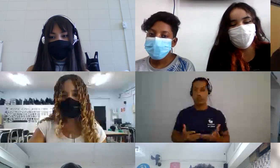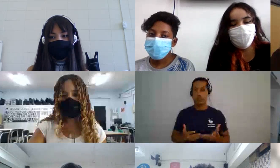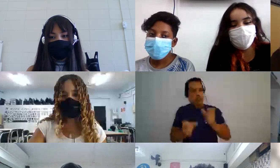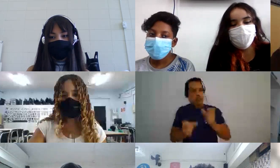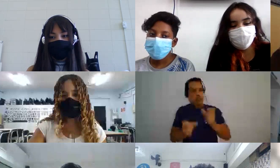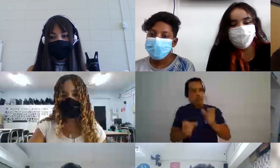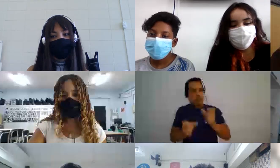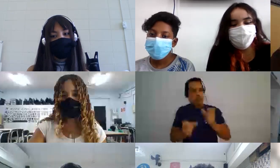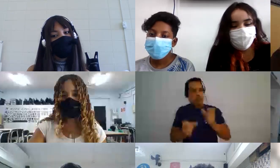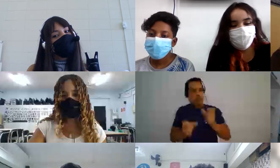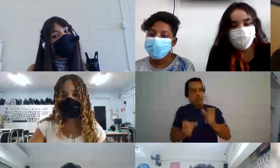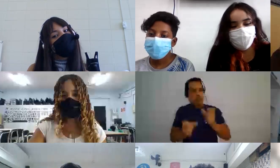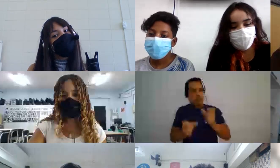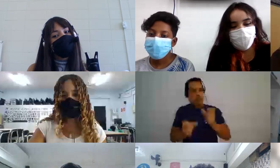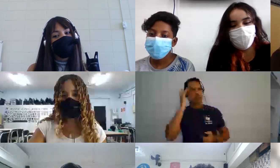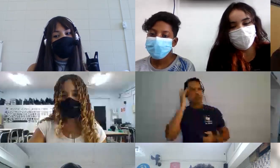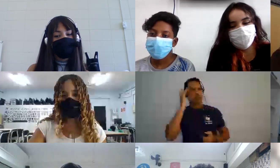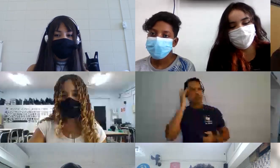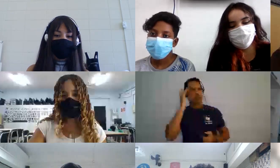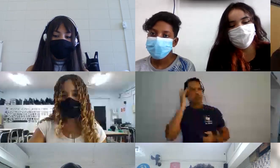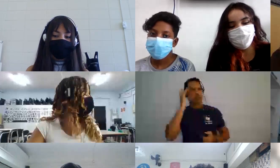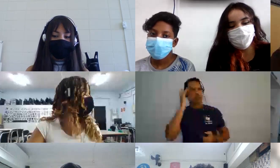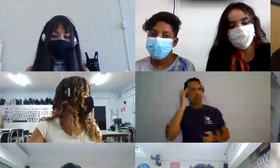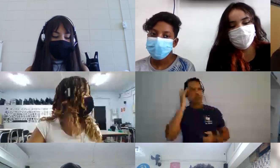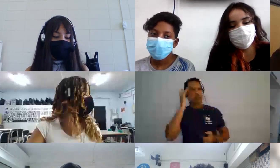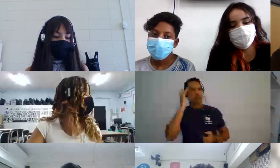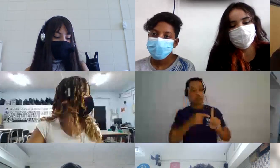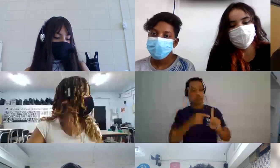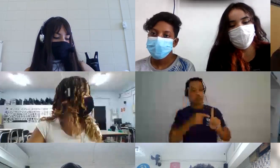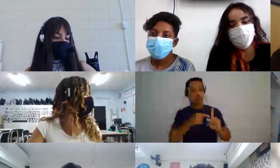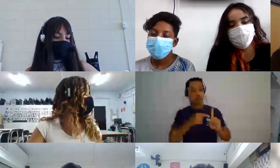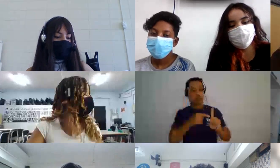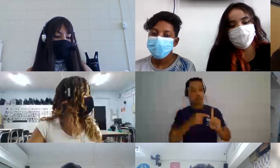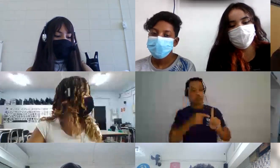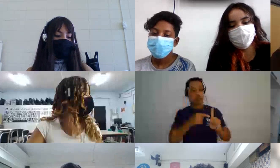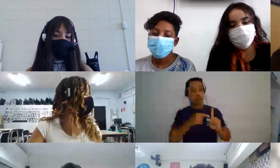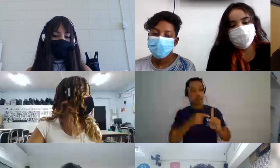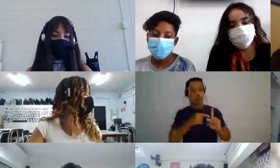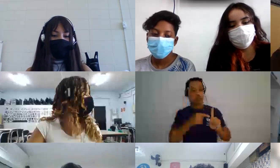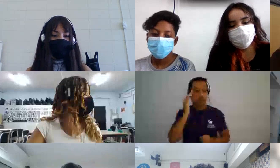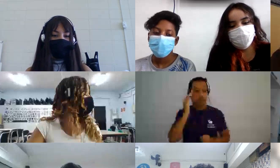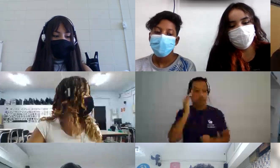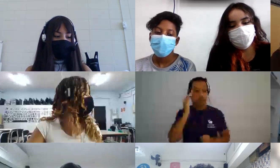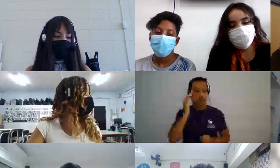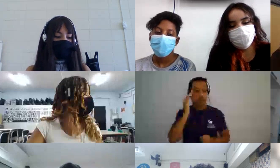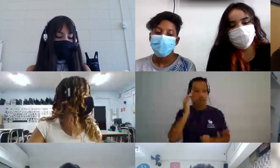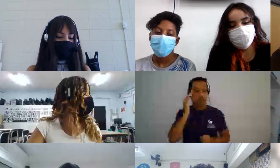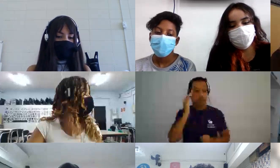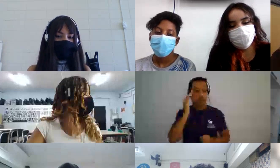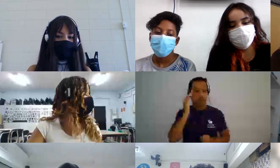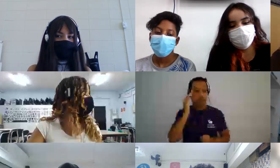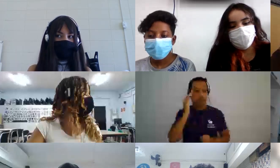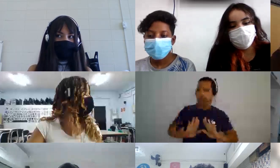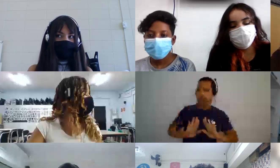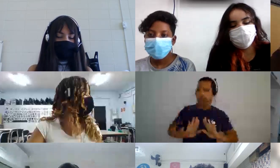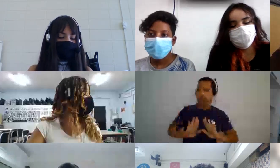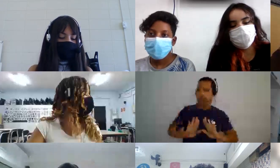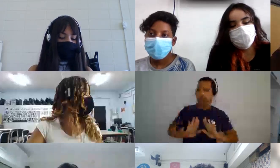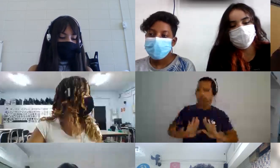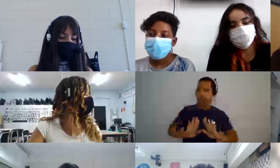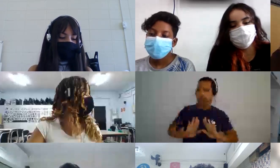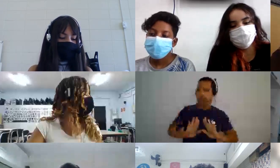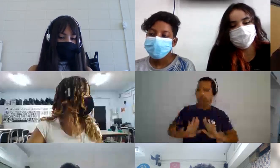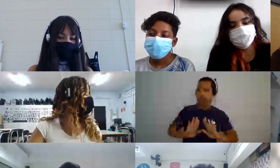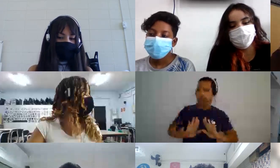Gabi? Mal ela entendeu as modificações do corpo, alguém já vira para ela e fala, cuidado que agora pode engravidar. Então que a gente